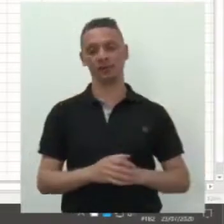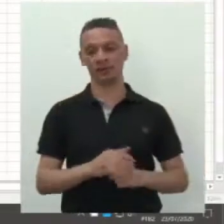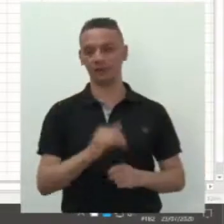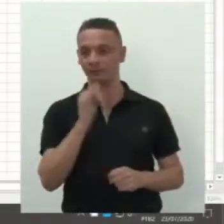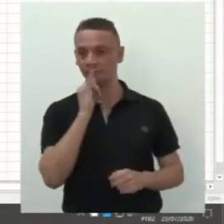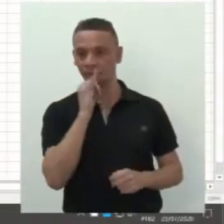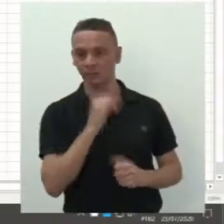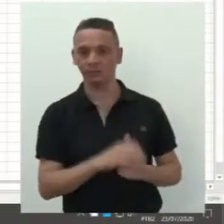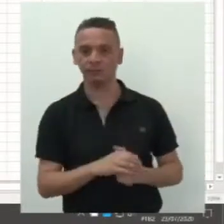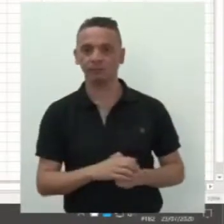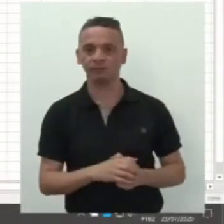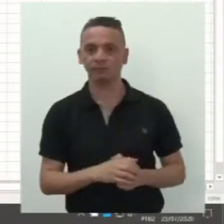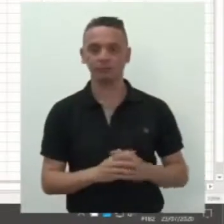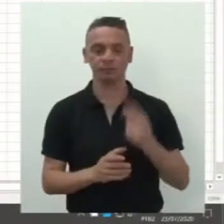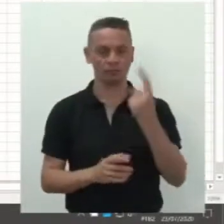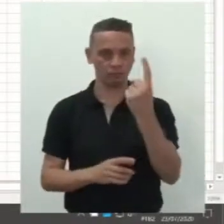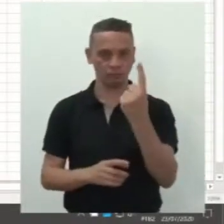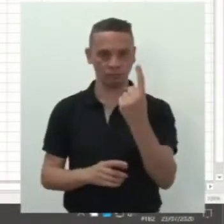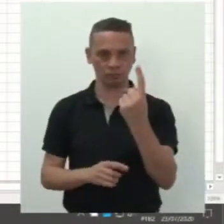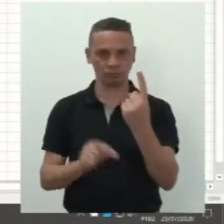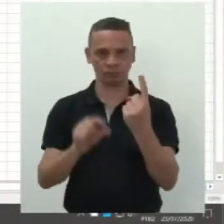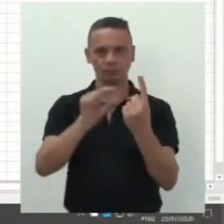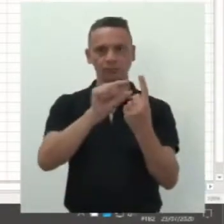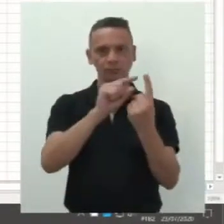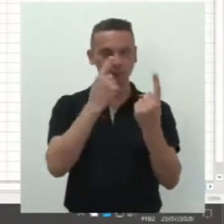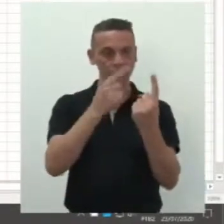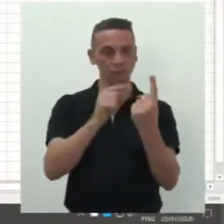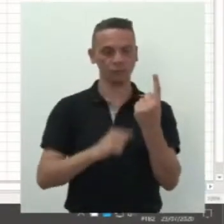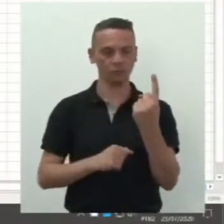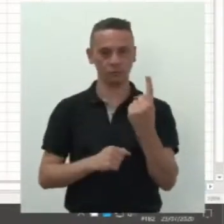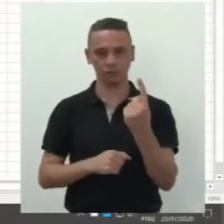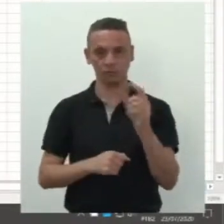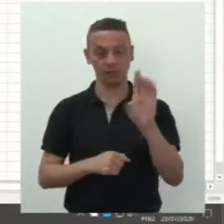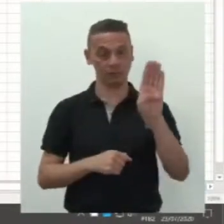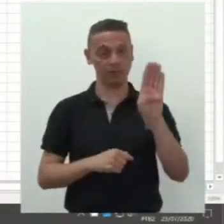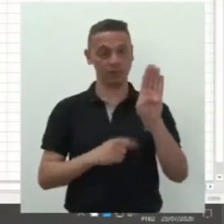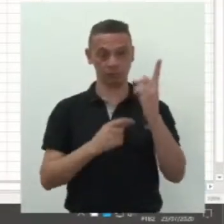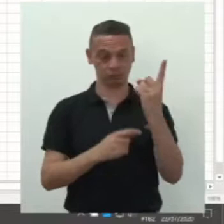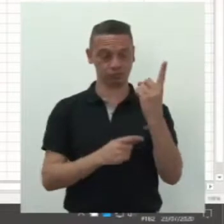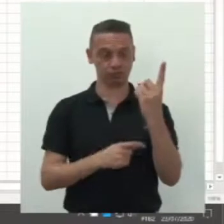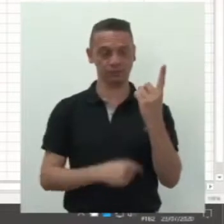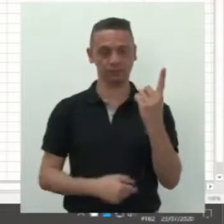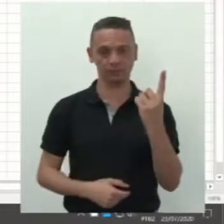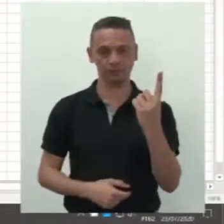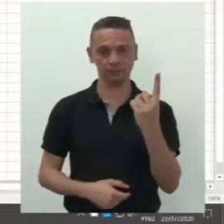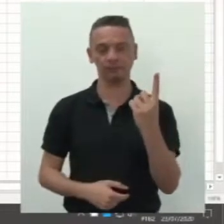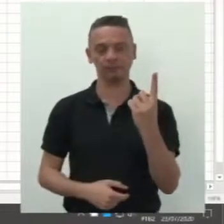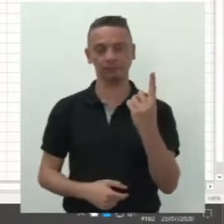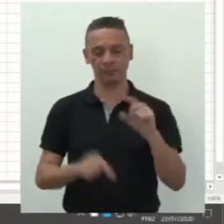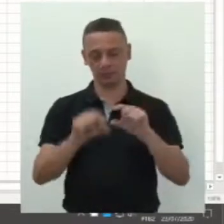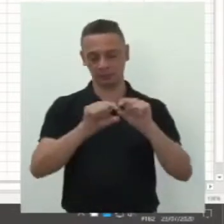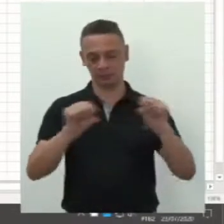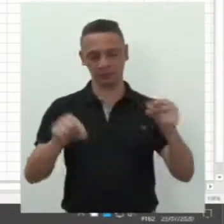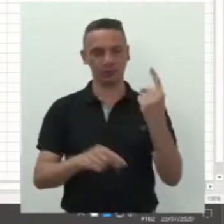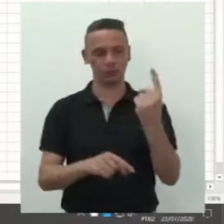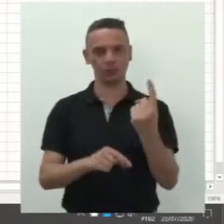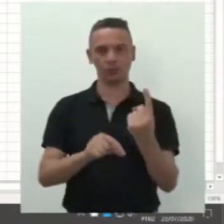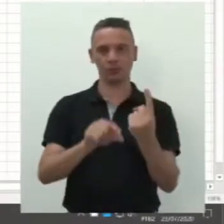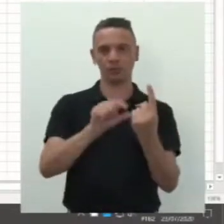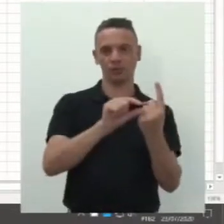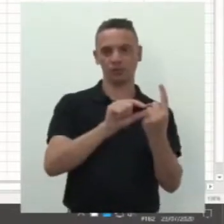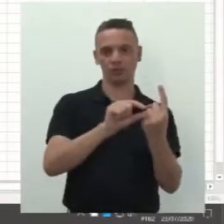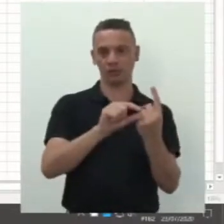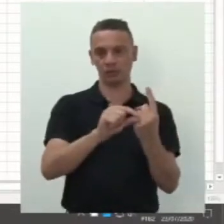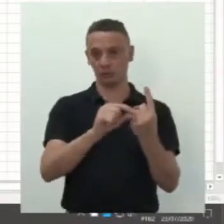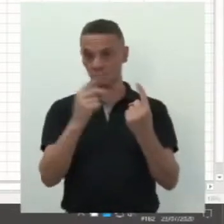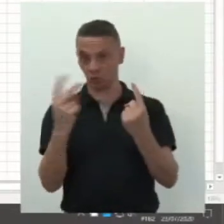por exemplo, coloquei na coluna B, né? Na coluna B, linha 1, coloquei número 1, coluna C,